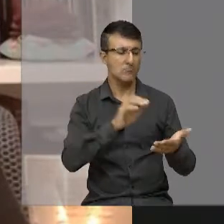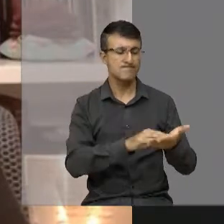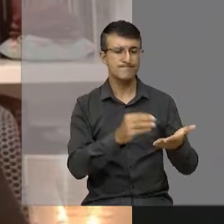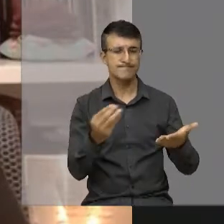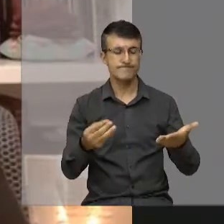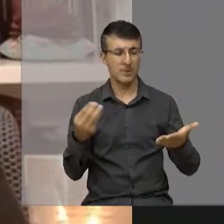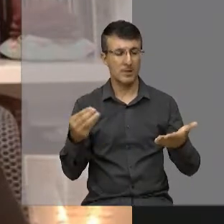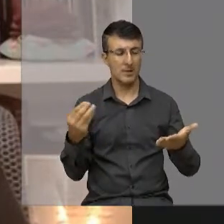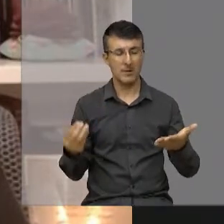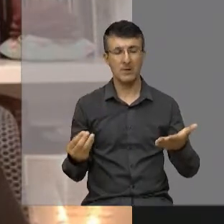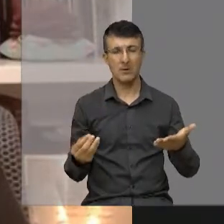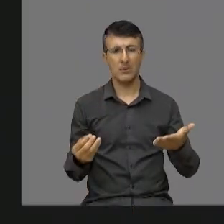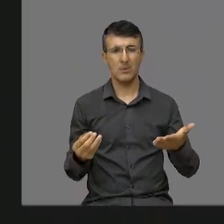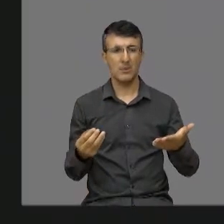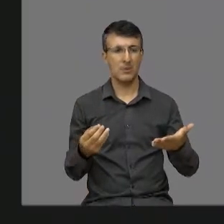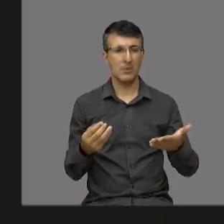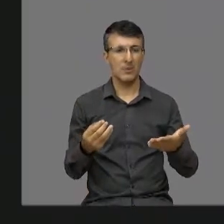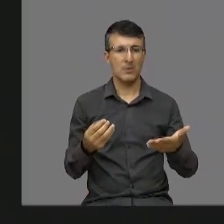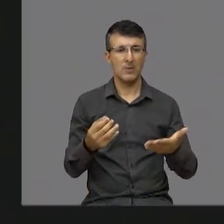violência doméstica e familiar